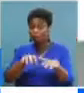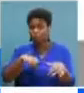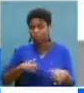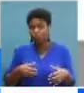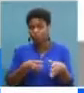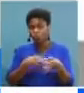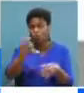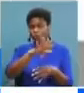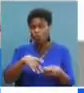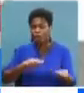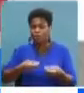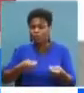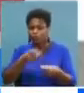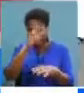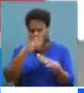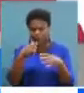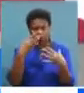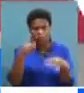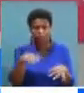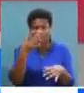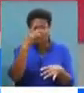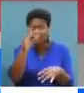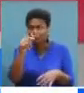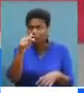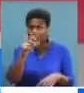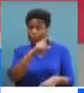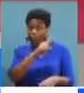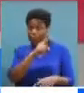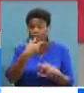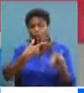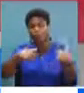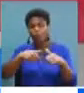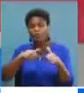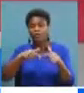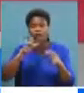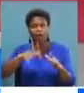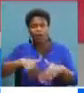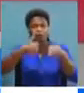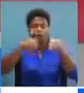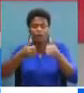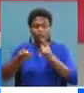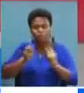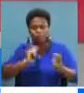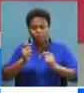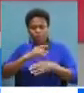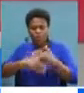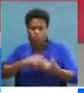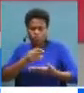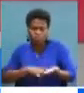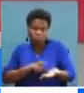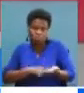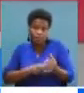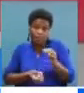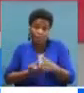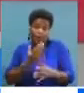E o Comitê Regional para a Gestão de Desastres na África Ocidental está reunido aqui na capital para discutir ações concretas a